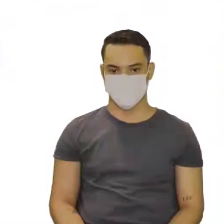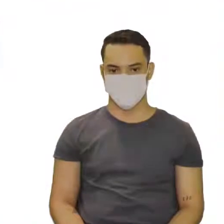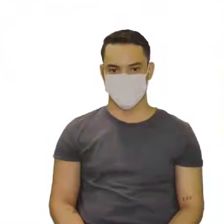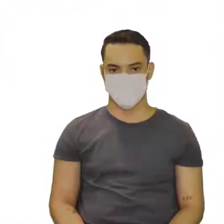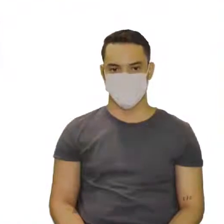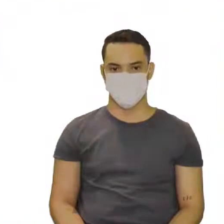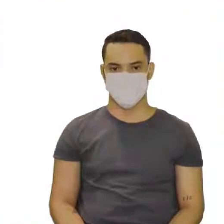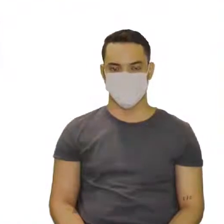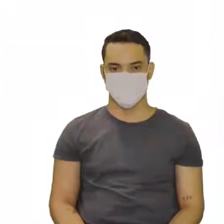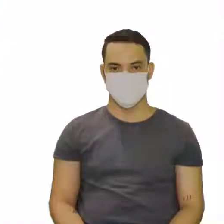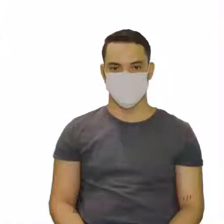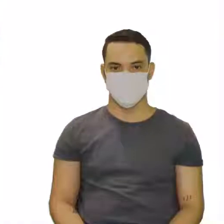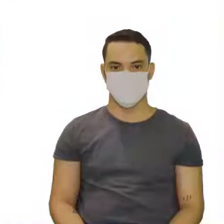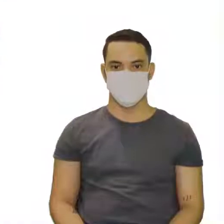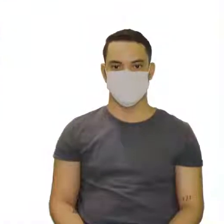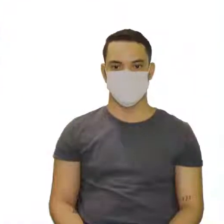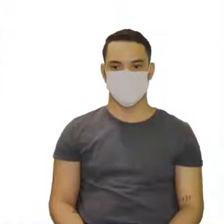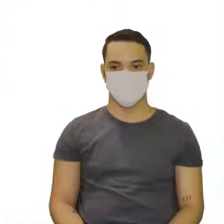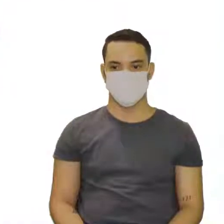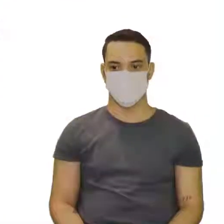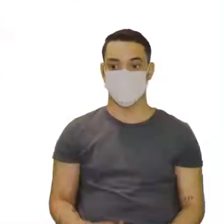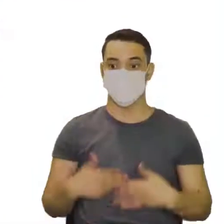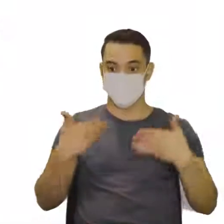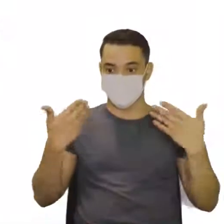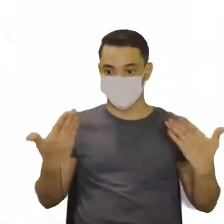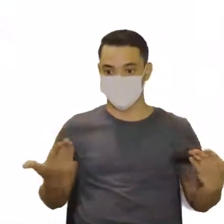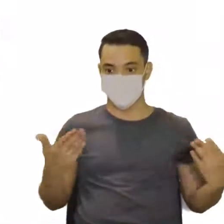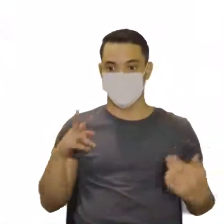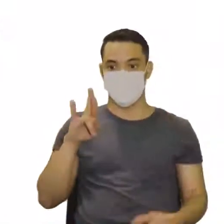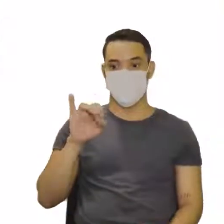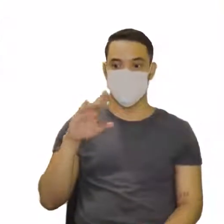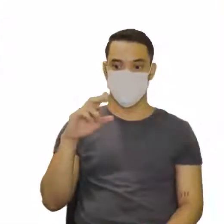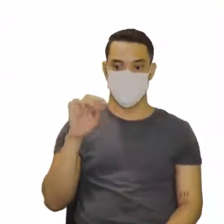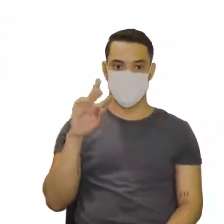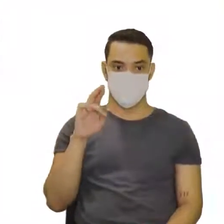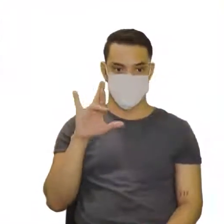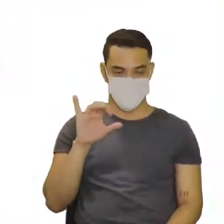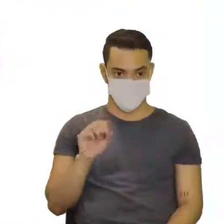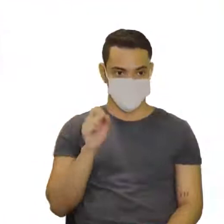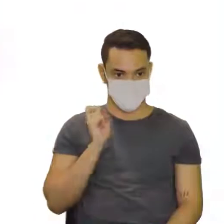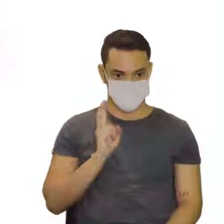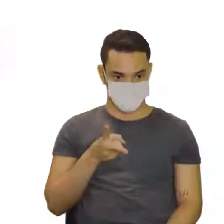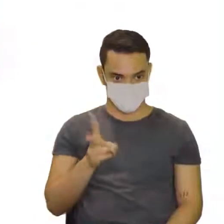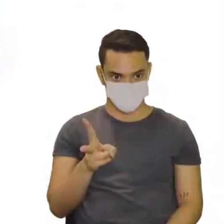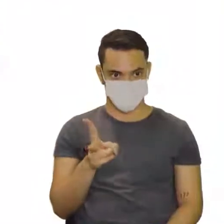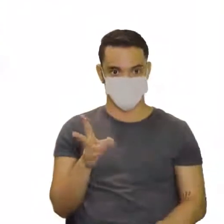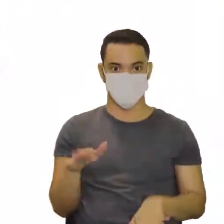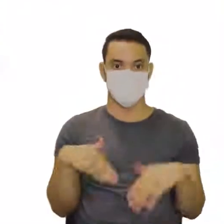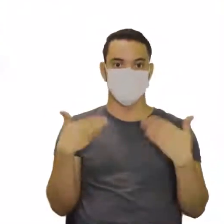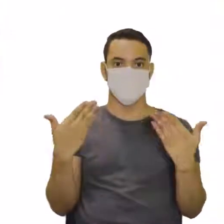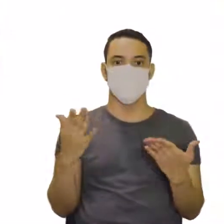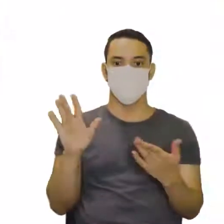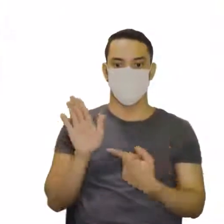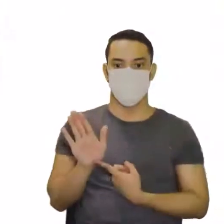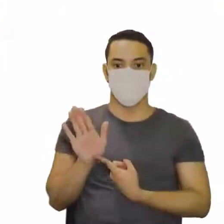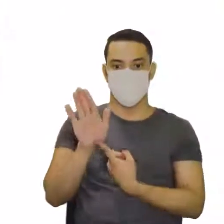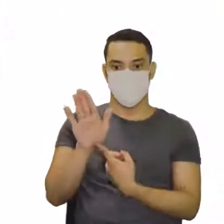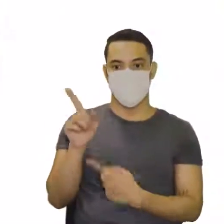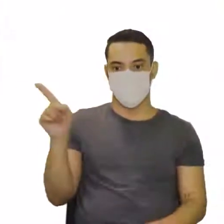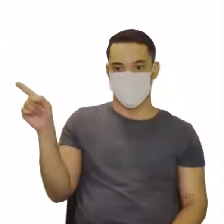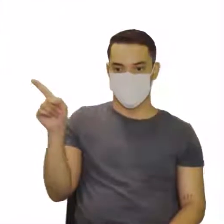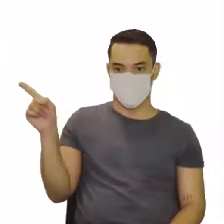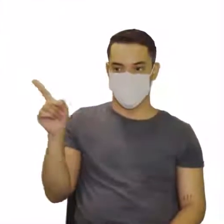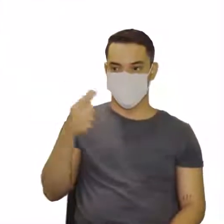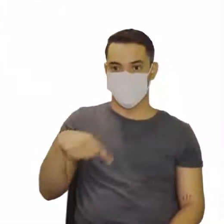tá aí o nosso esquema. Bom, receptores, tá? Continuando aqui, eu coloquei um circuitozinho aqui, pessoal, para a